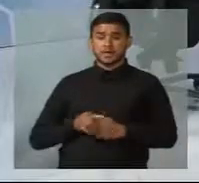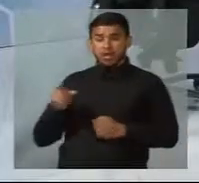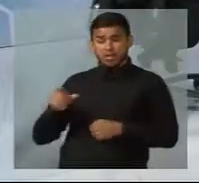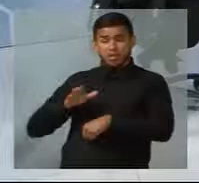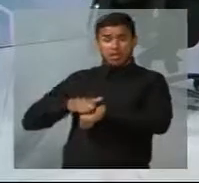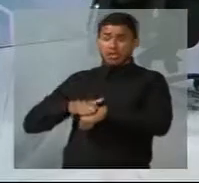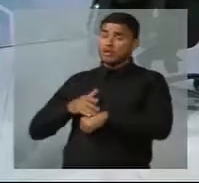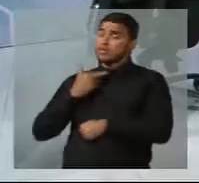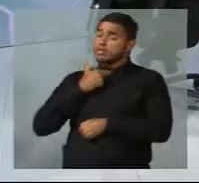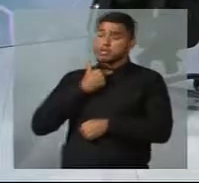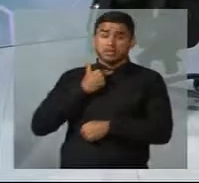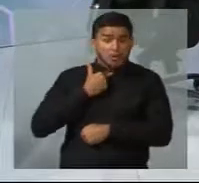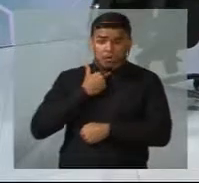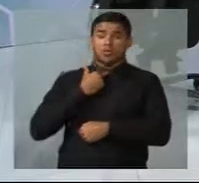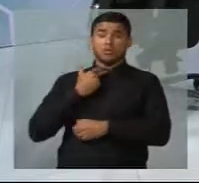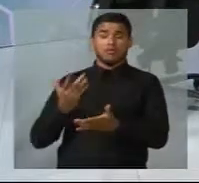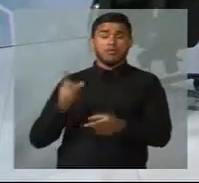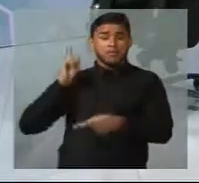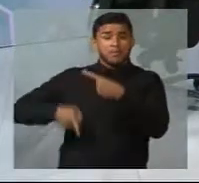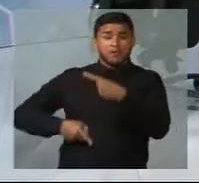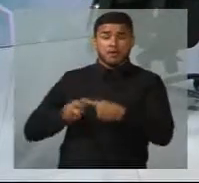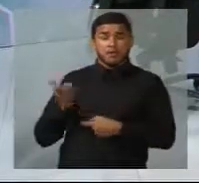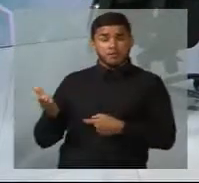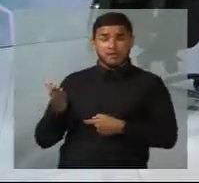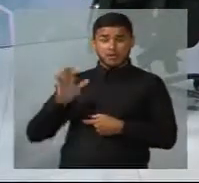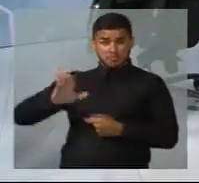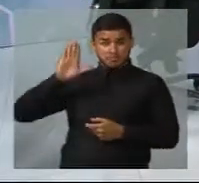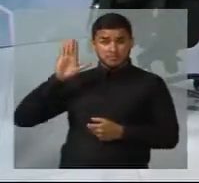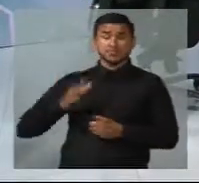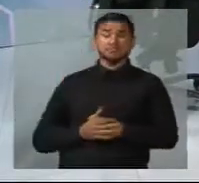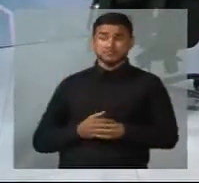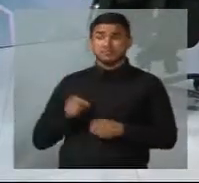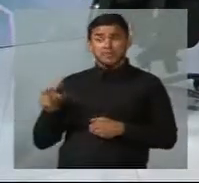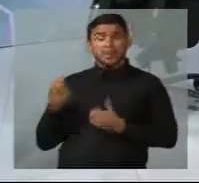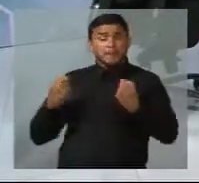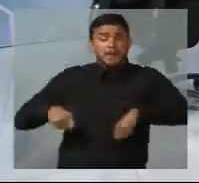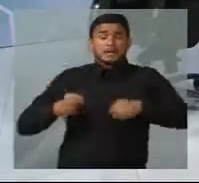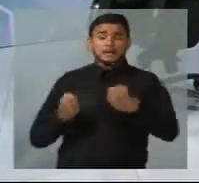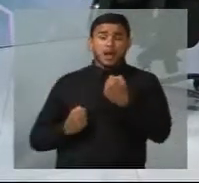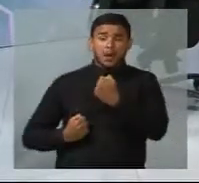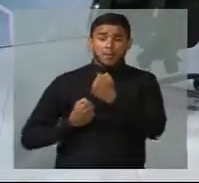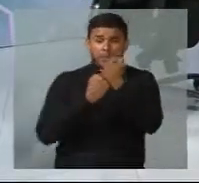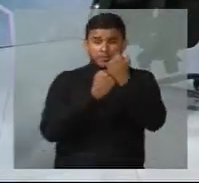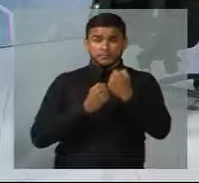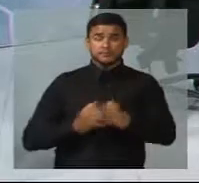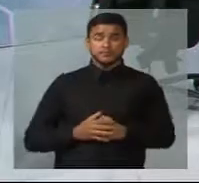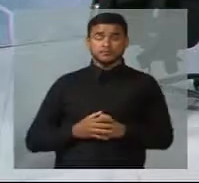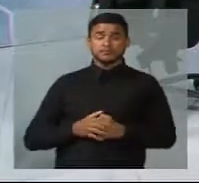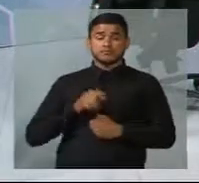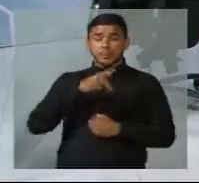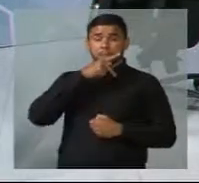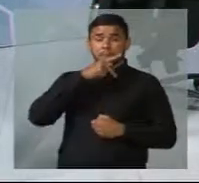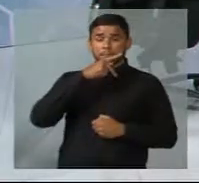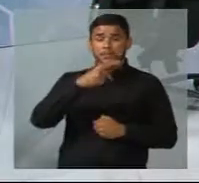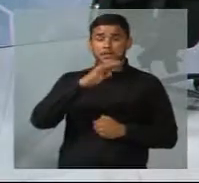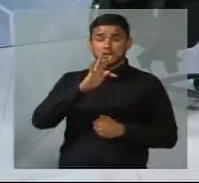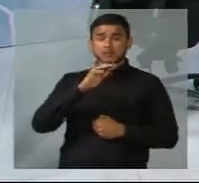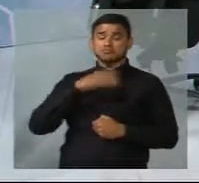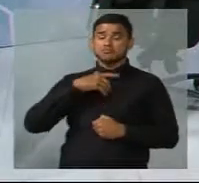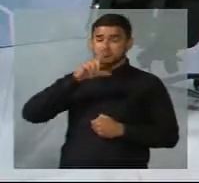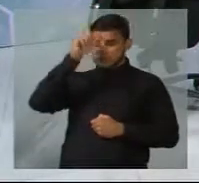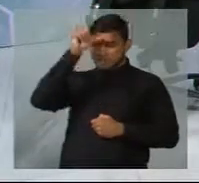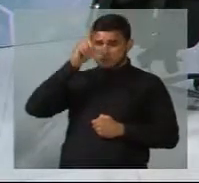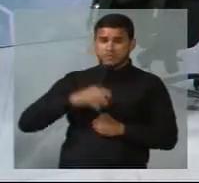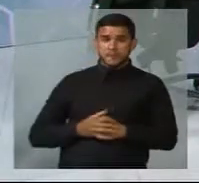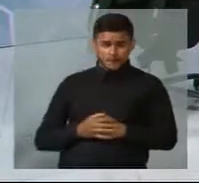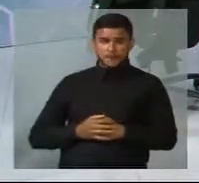ele está para esse pleito, do ponto de vista pragmático, ele está. Mas pode continuar liderando o partido. Sim, mas como o Roberto Jefferson foi